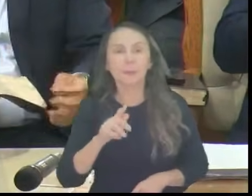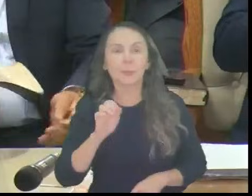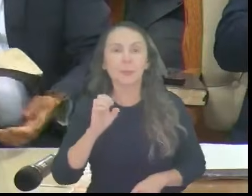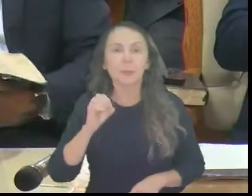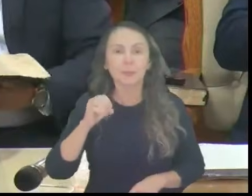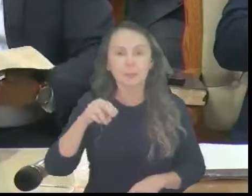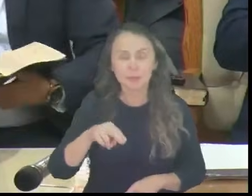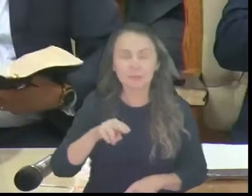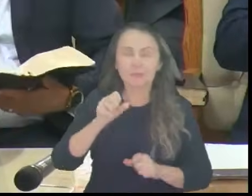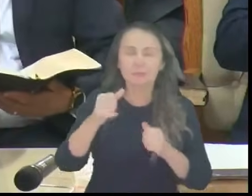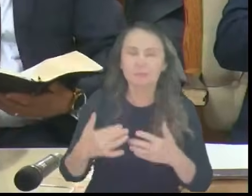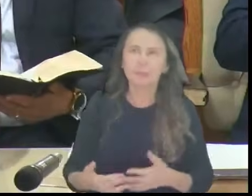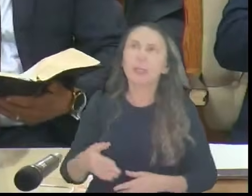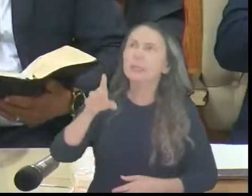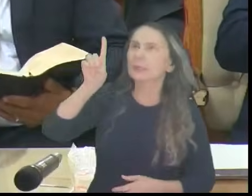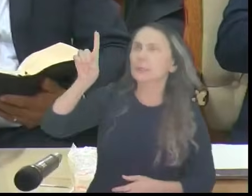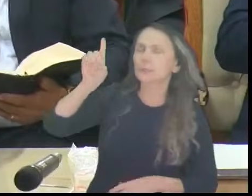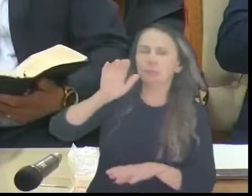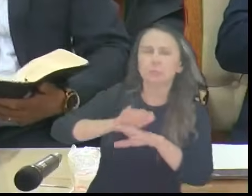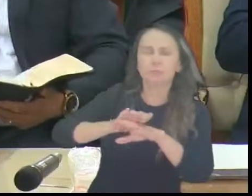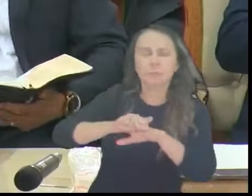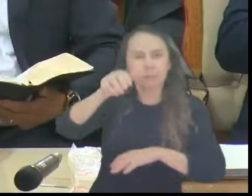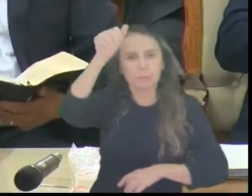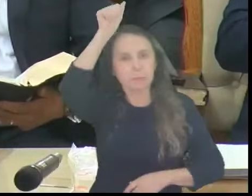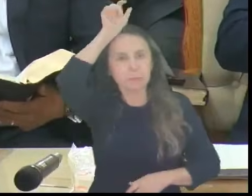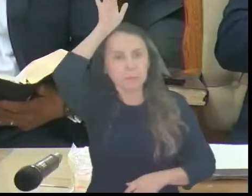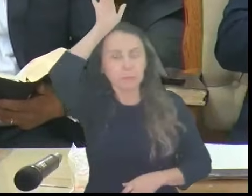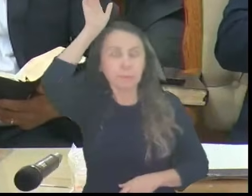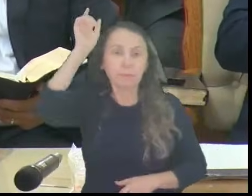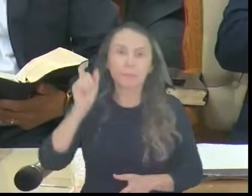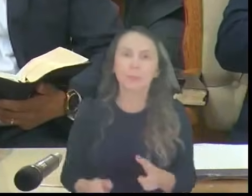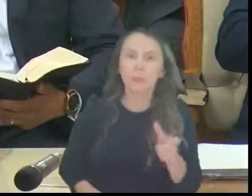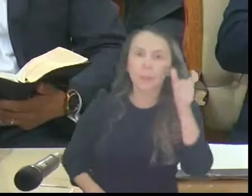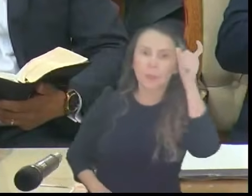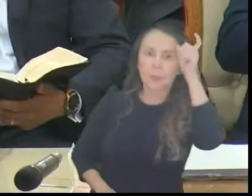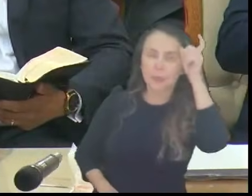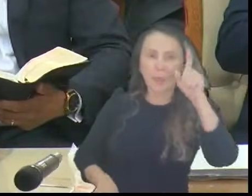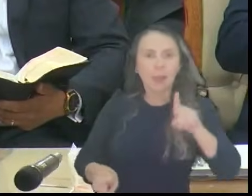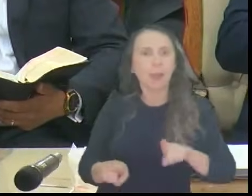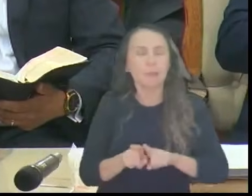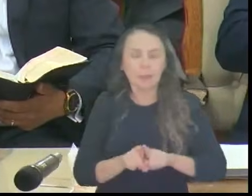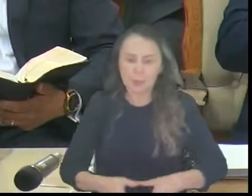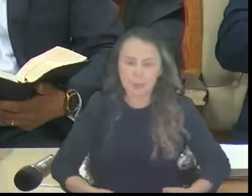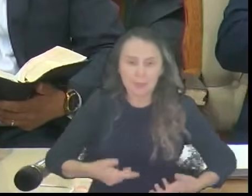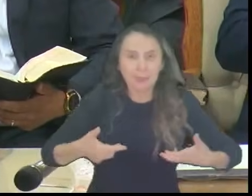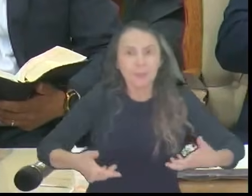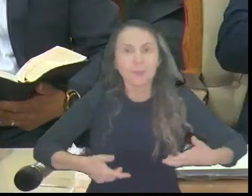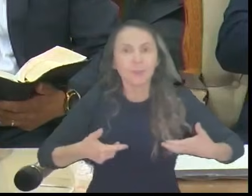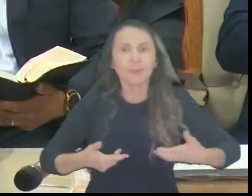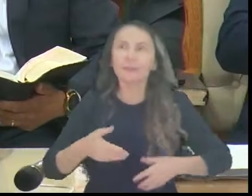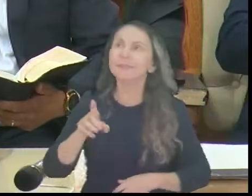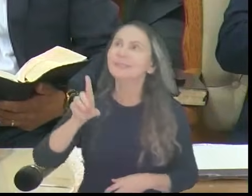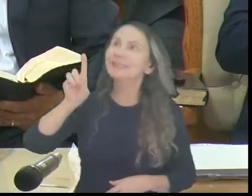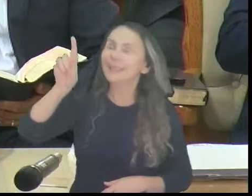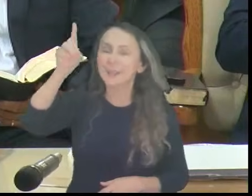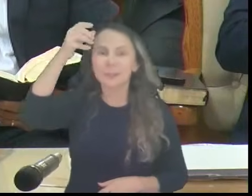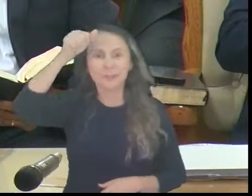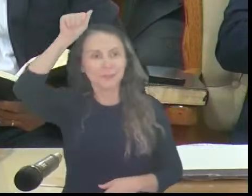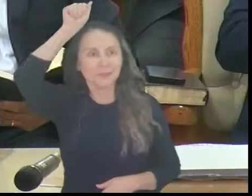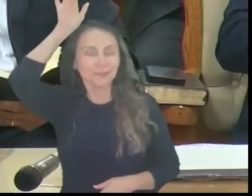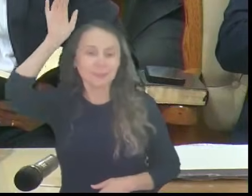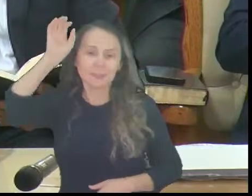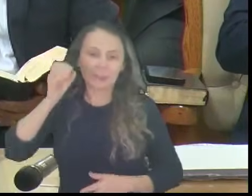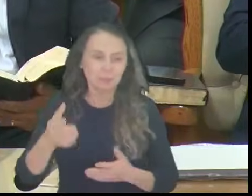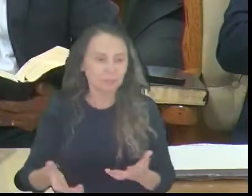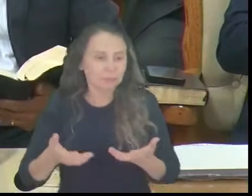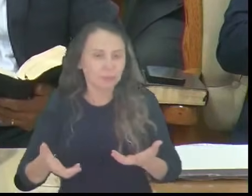Deus aviva a sua obra, o diabo se aviva. Quando Deus aviva a sua obra, o